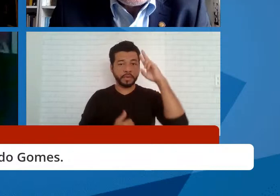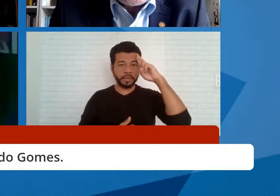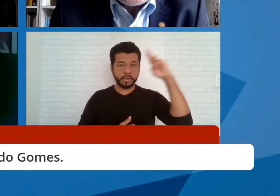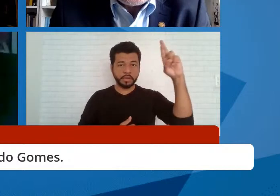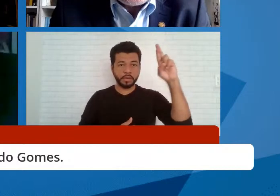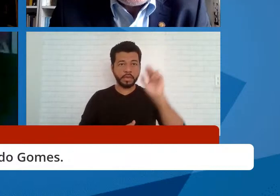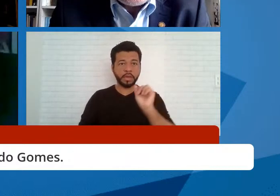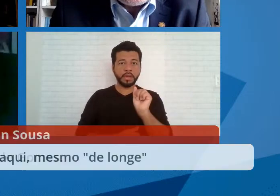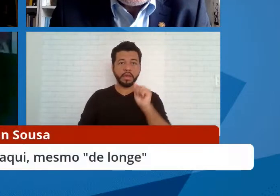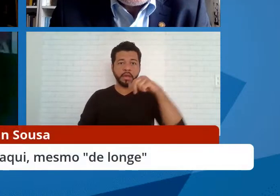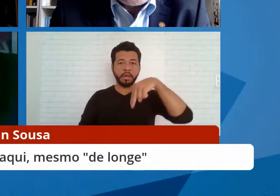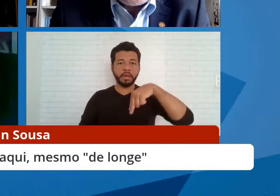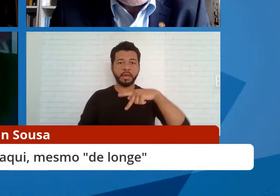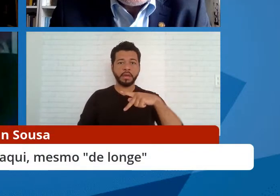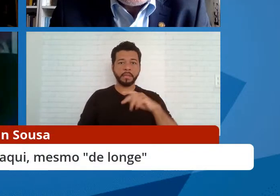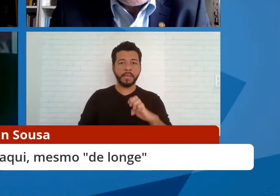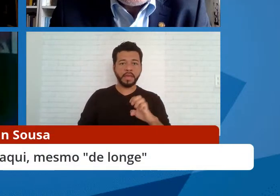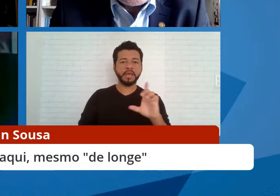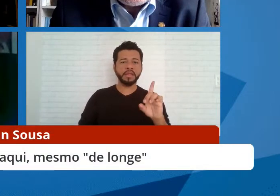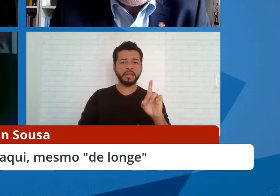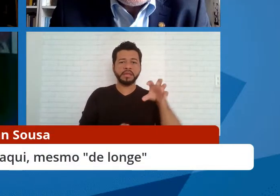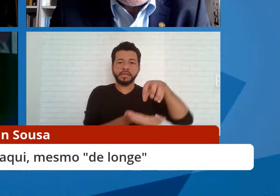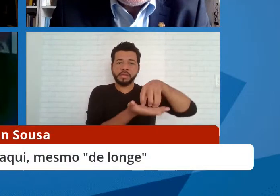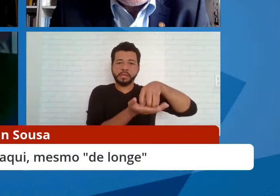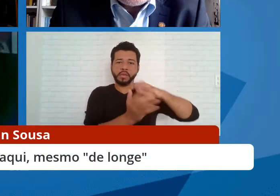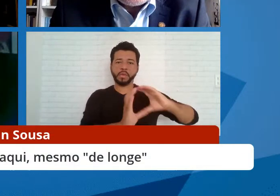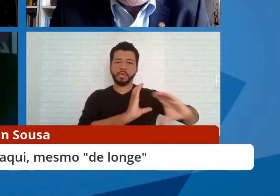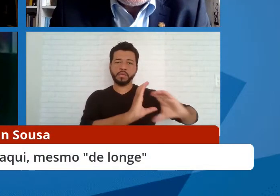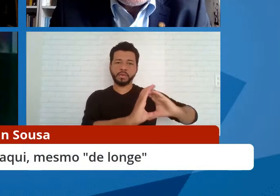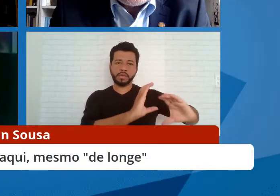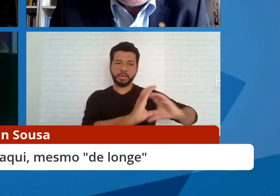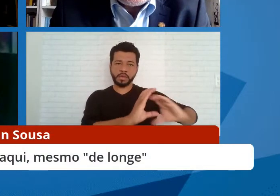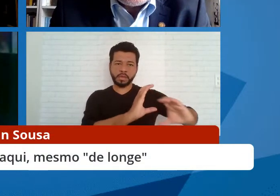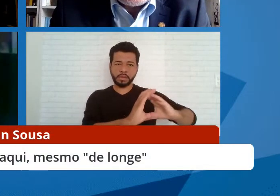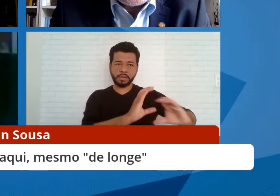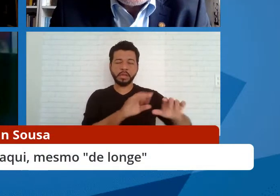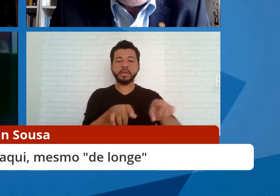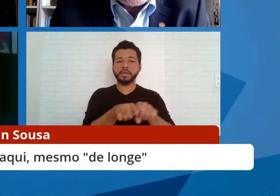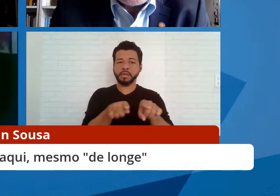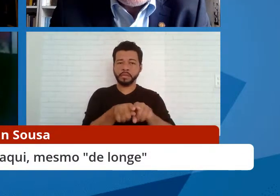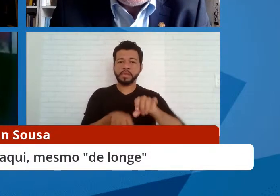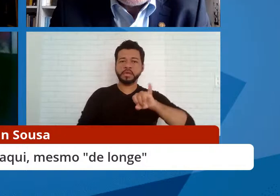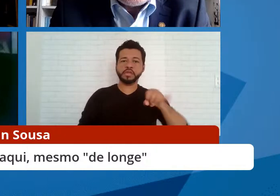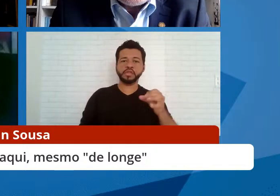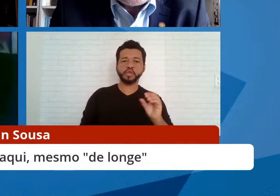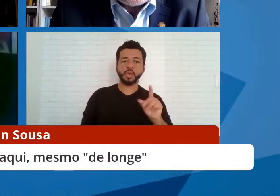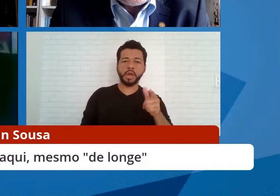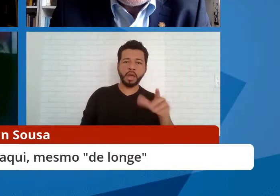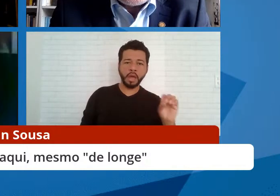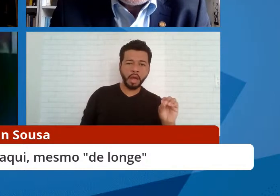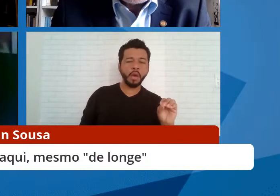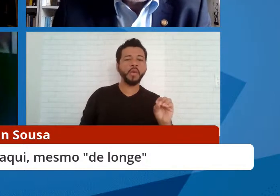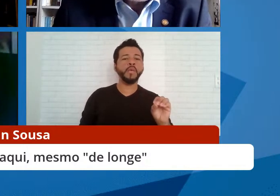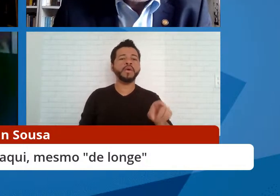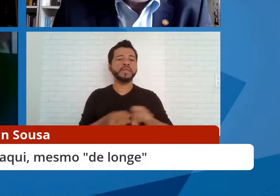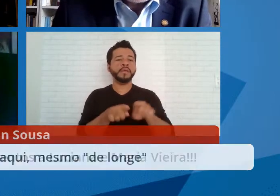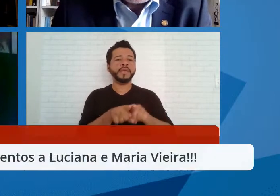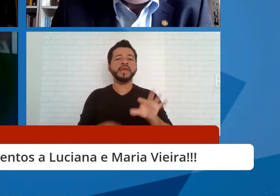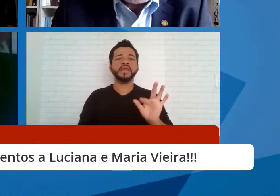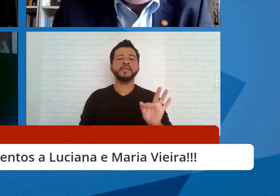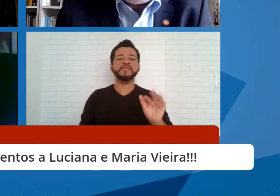do setor de comunicação, particularmente o João e o Fábio, né, que tiveram com a